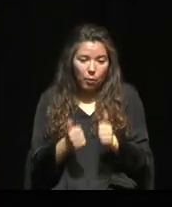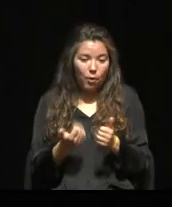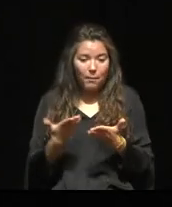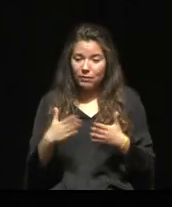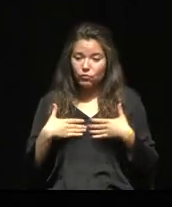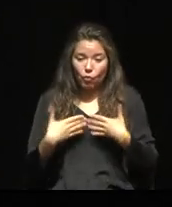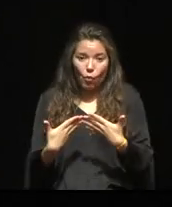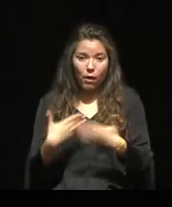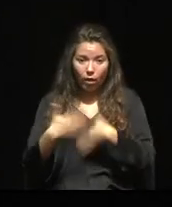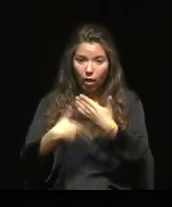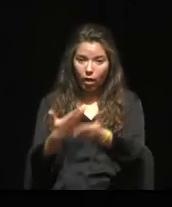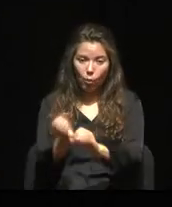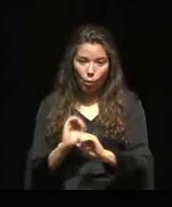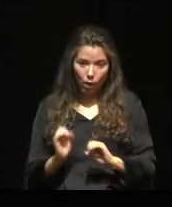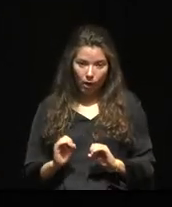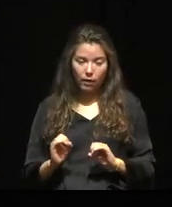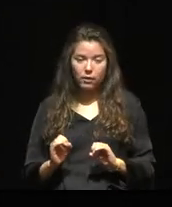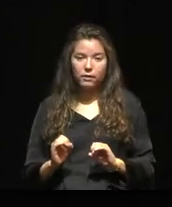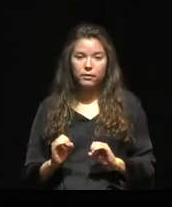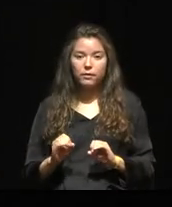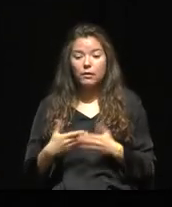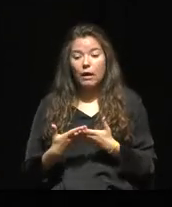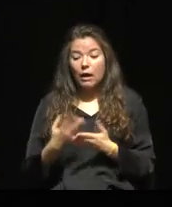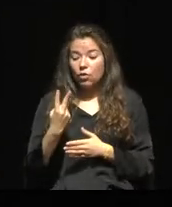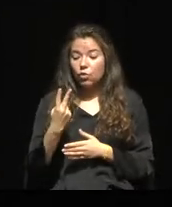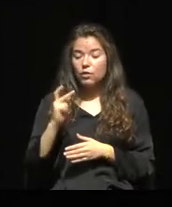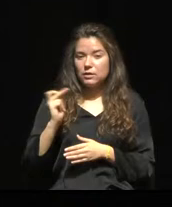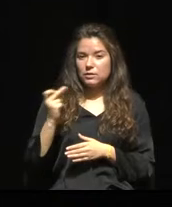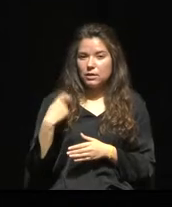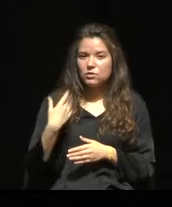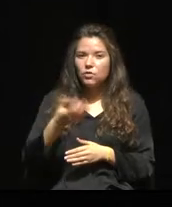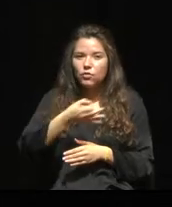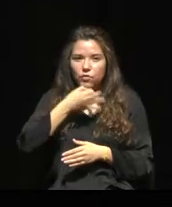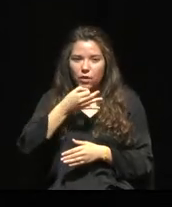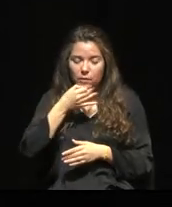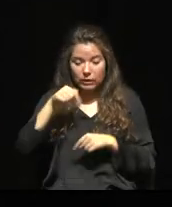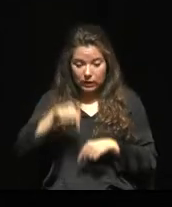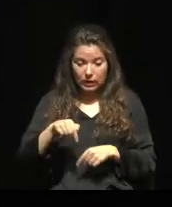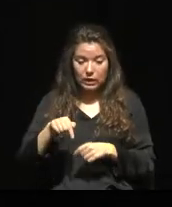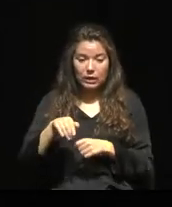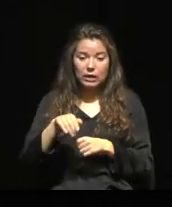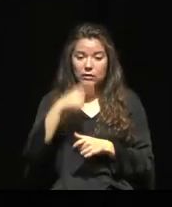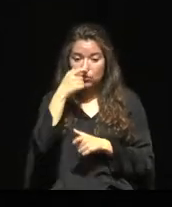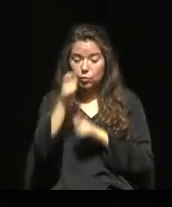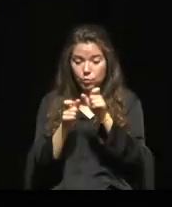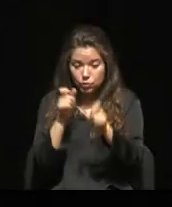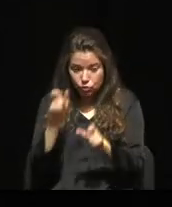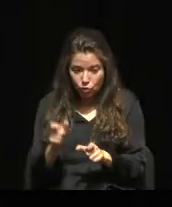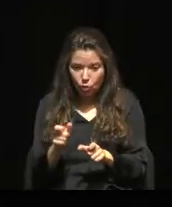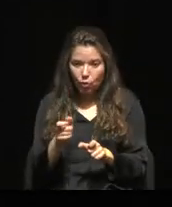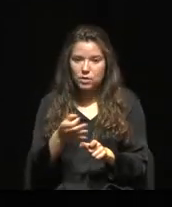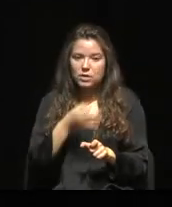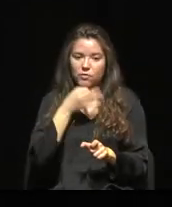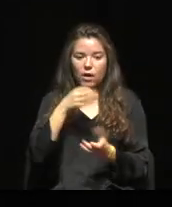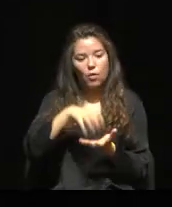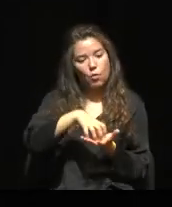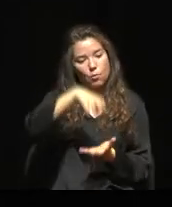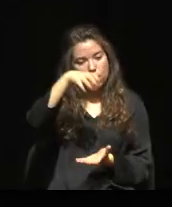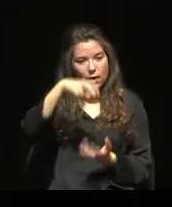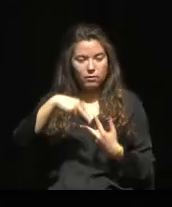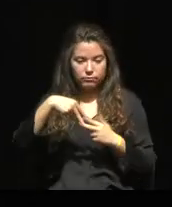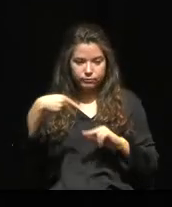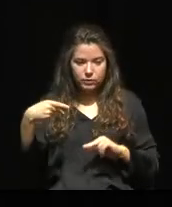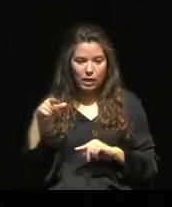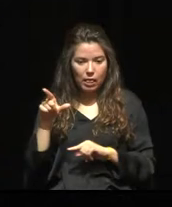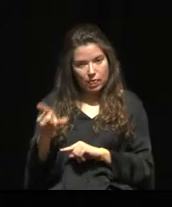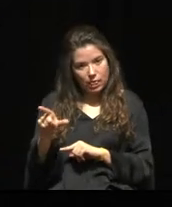vontade de avançar há do anos falamos aqui na situação de pessoas que ocuparam a parte do prédio municipal no